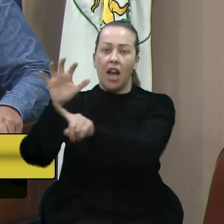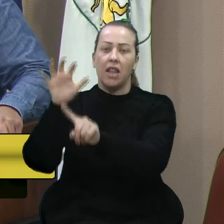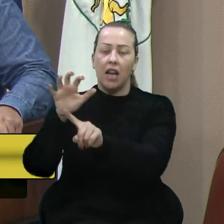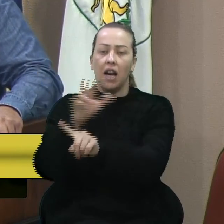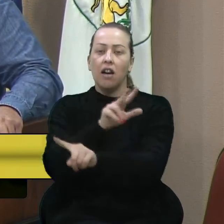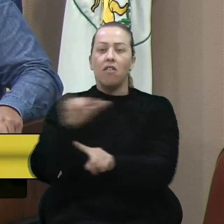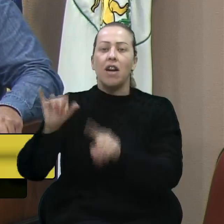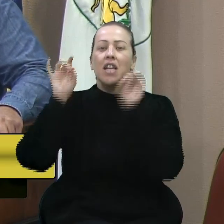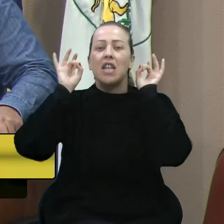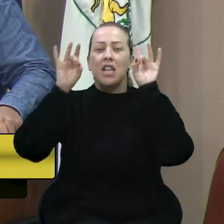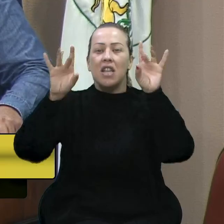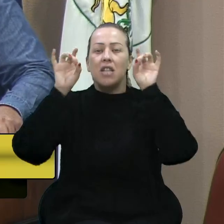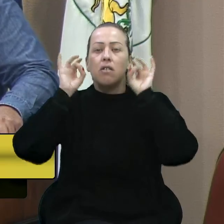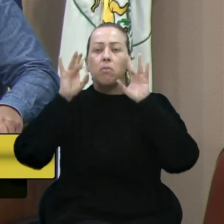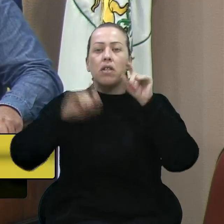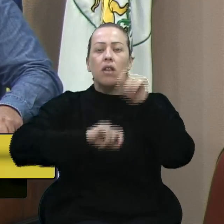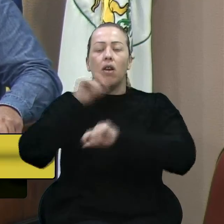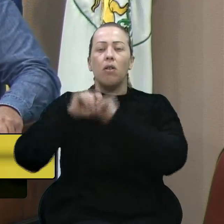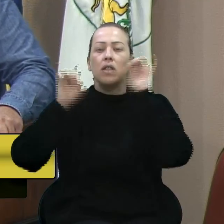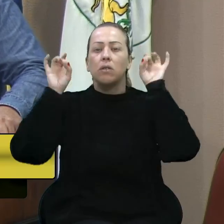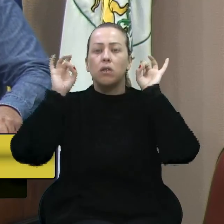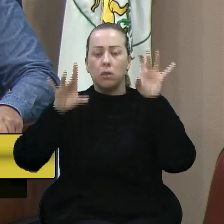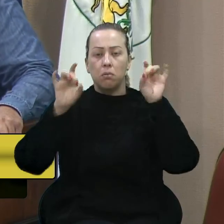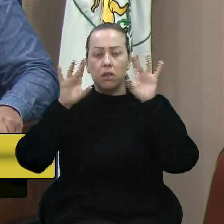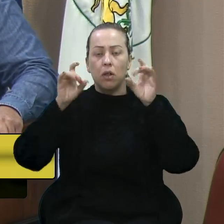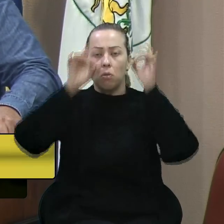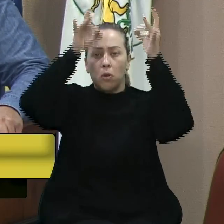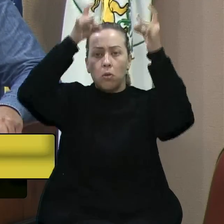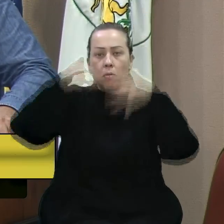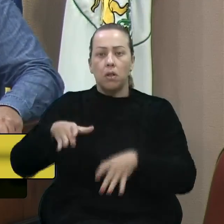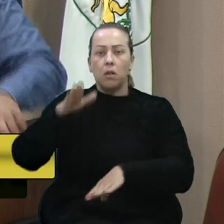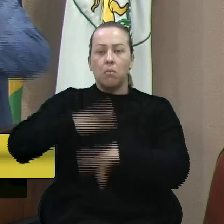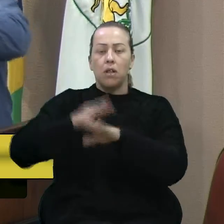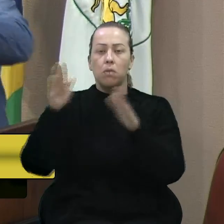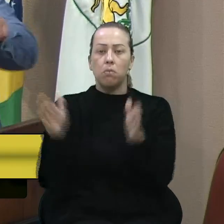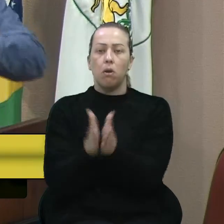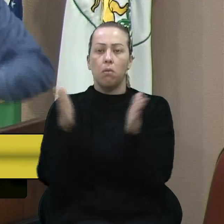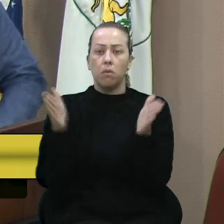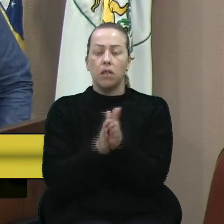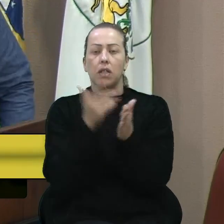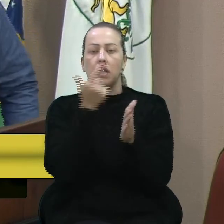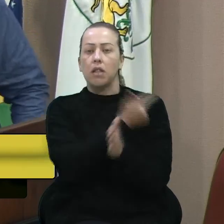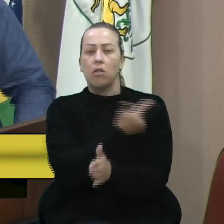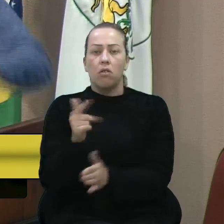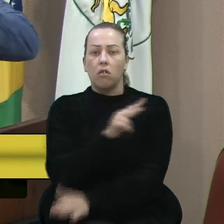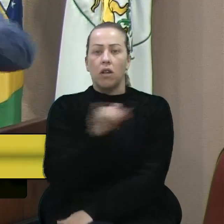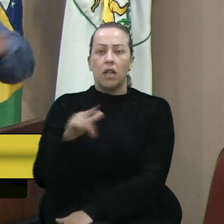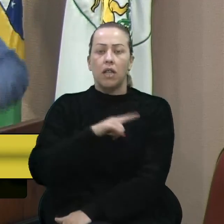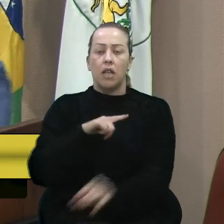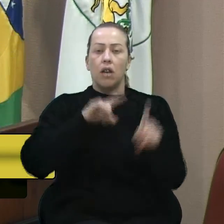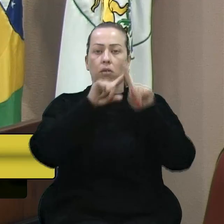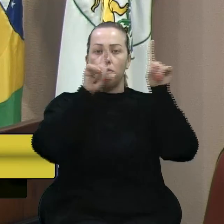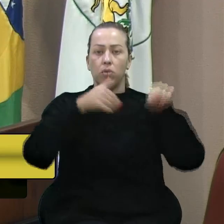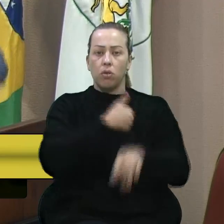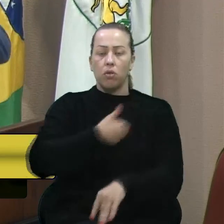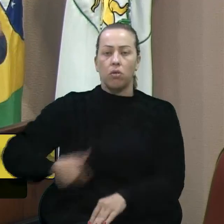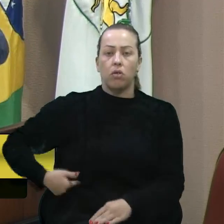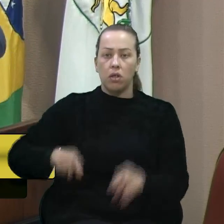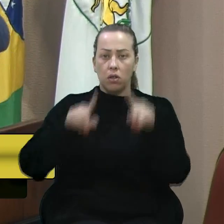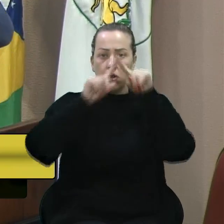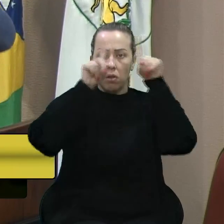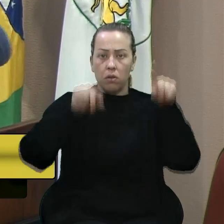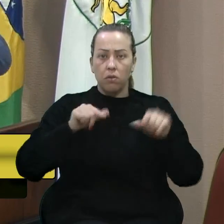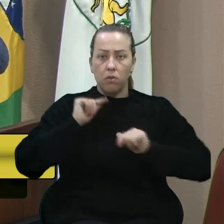vai especialmente prejudicar os mais pobres, que não vão ter o serviço público e os servidores para